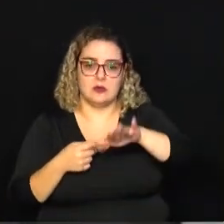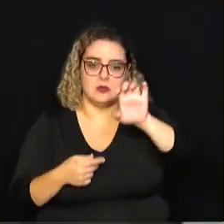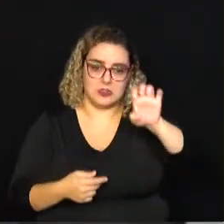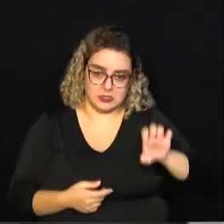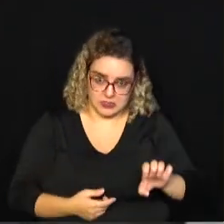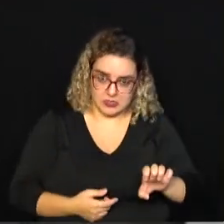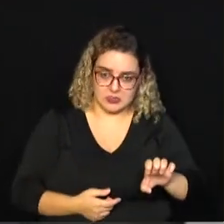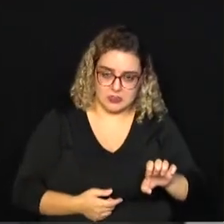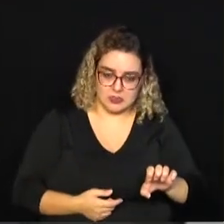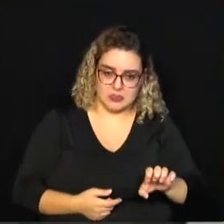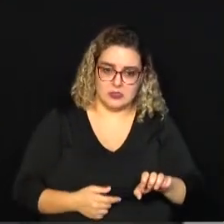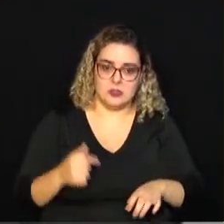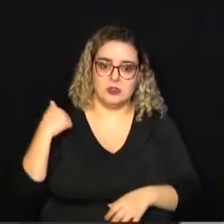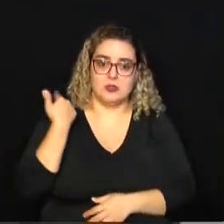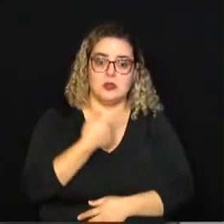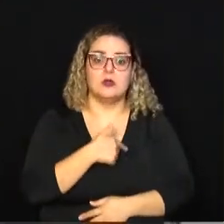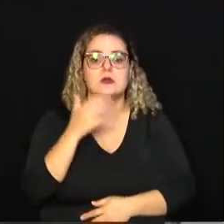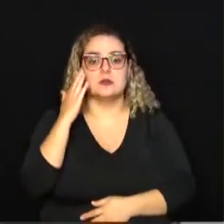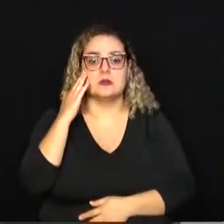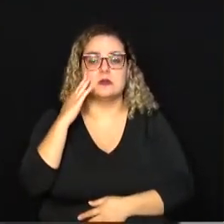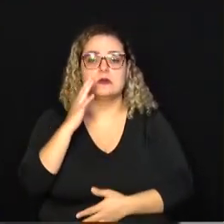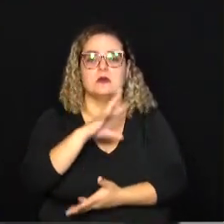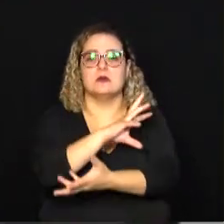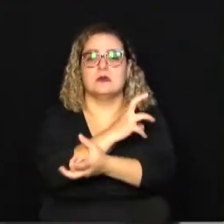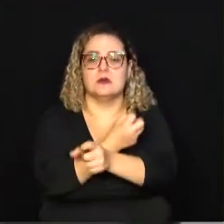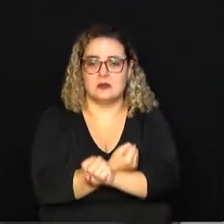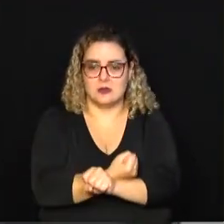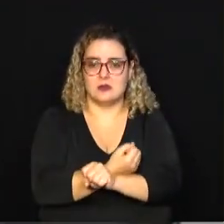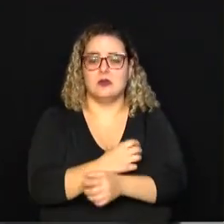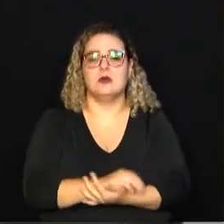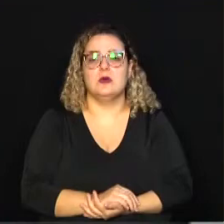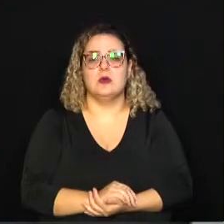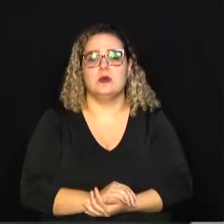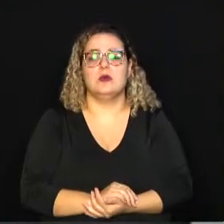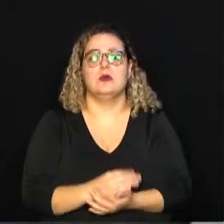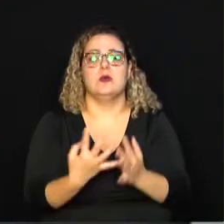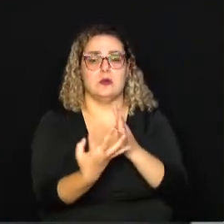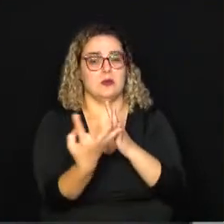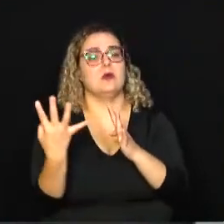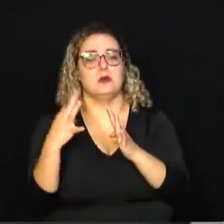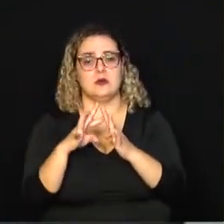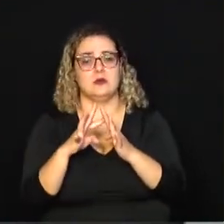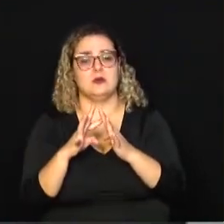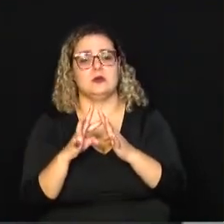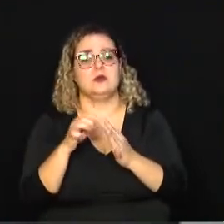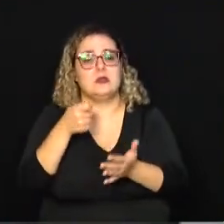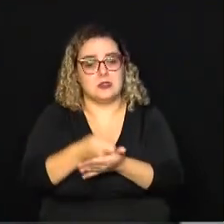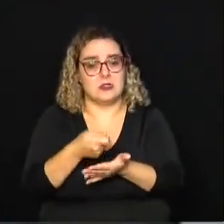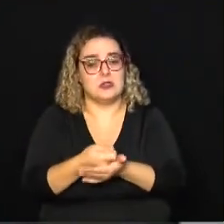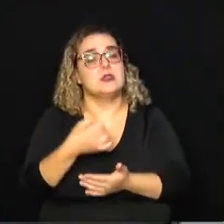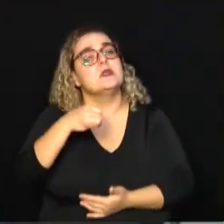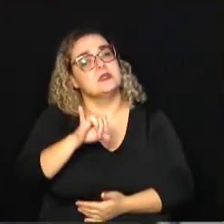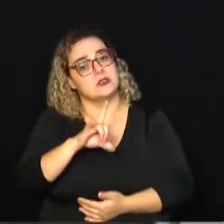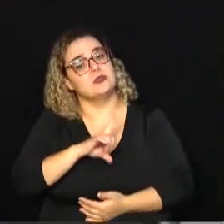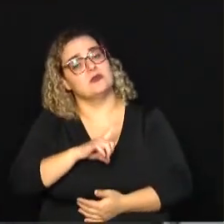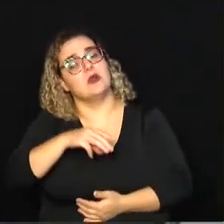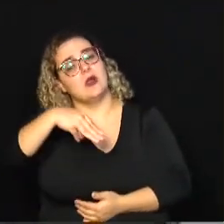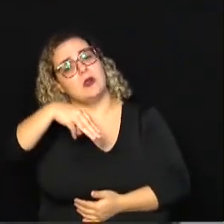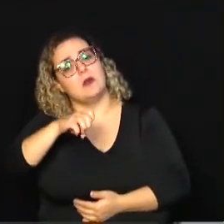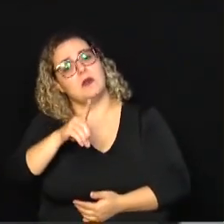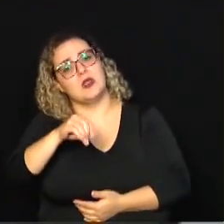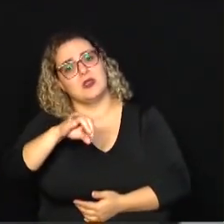que o lockdown, né, ou isolamento social, ele só vai ser efetivo se tiver medidas de proteção, né,